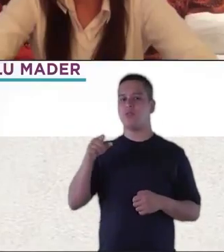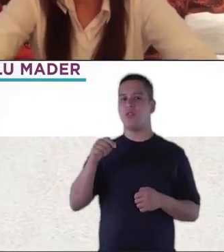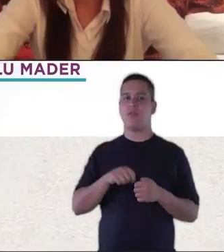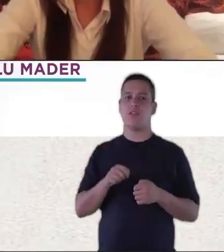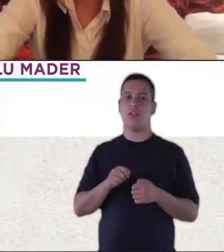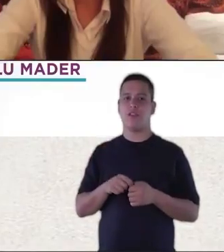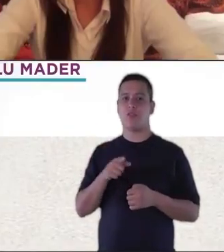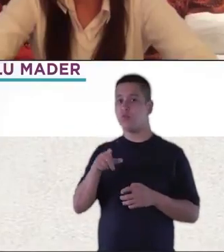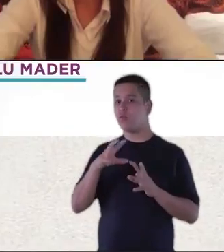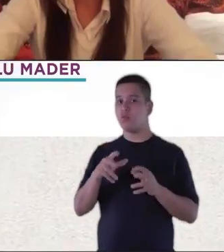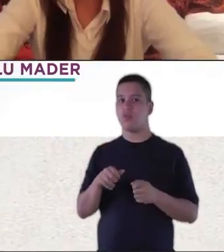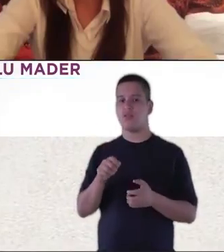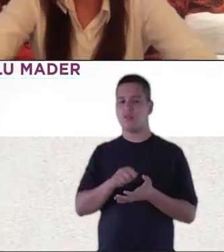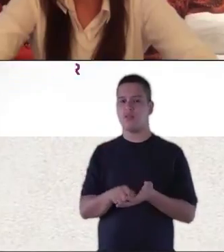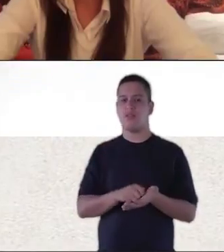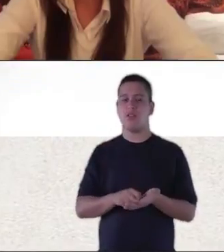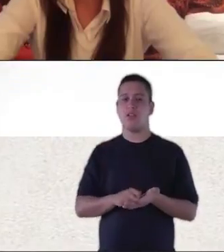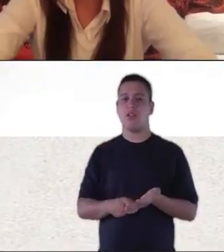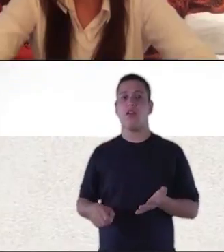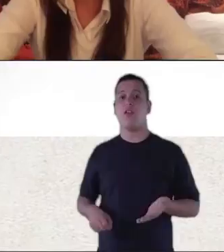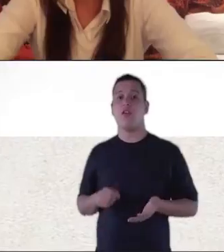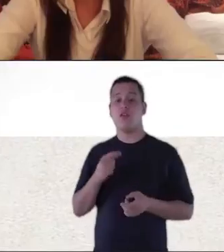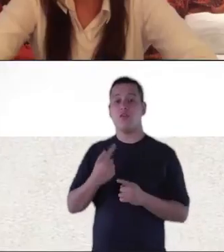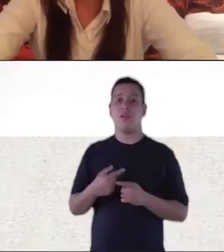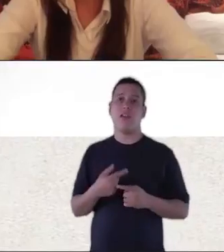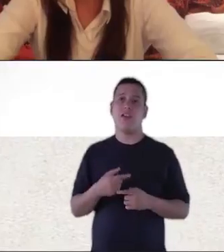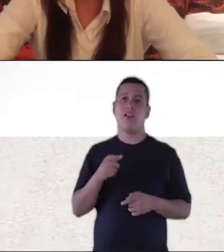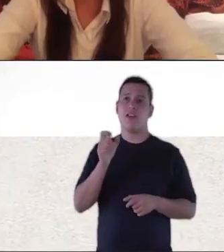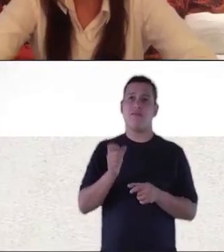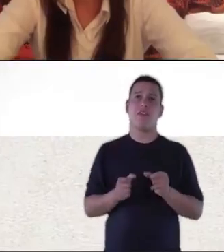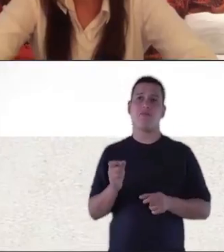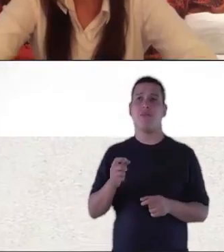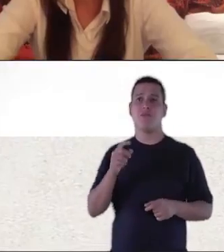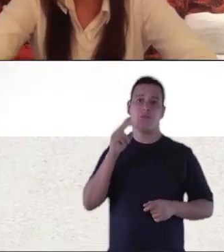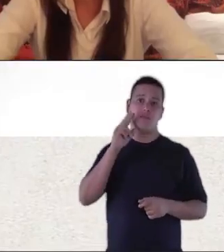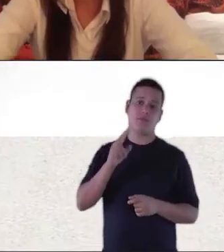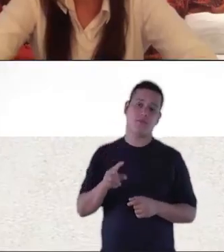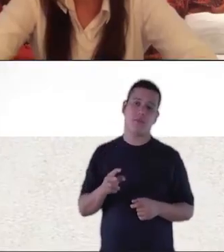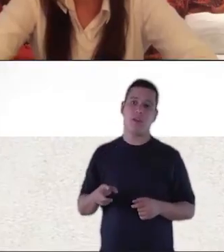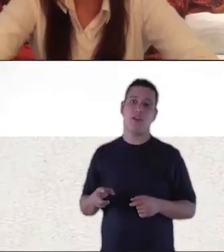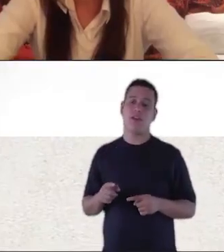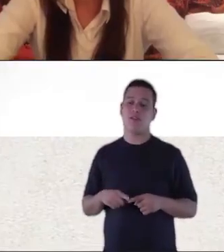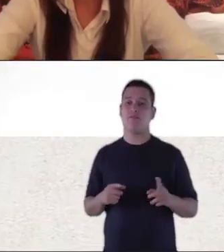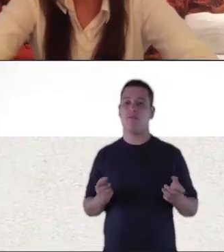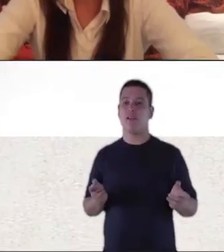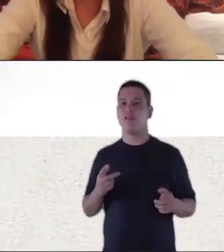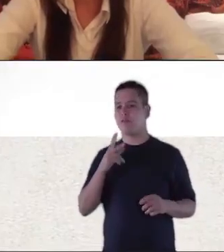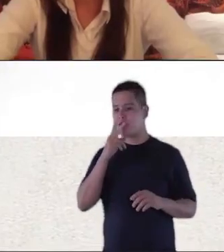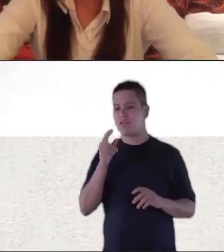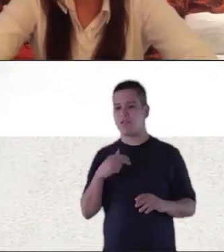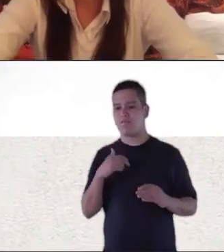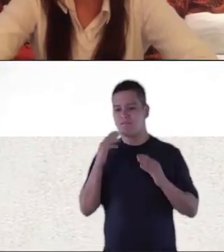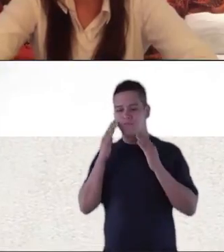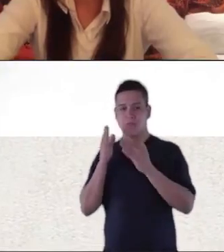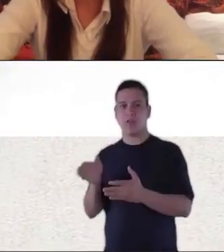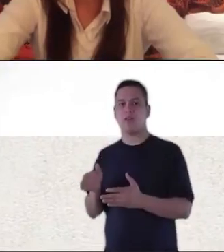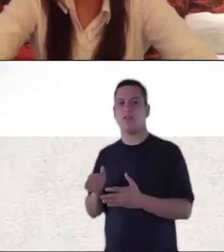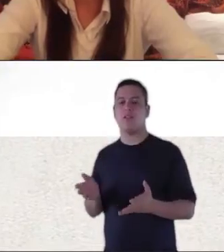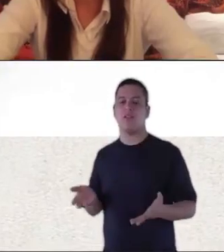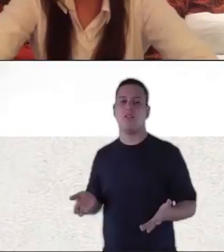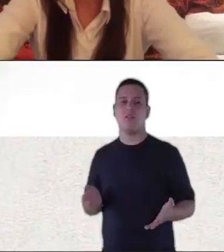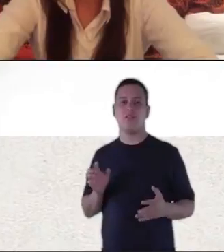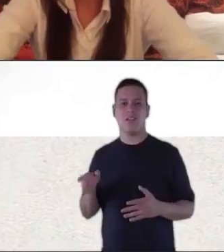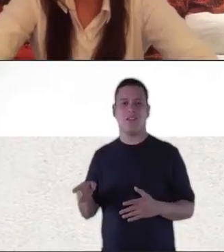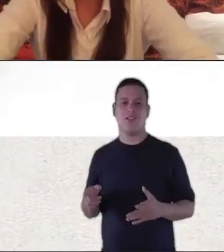porque as pessoas consomem a obra deles, muita gente, né? Muito mais do que nós, às vezes, que,